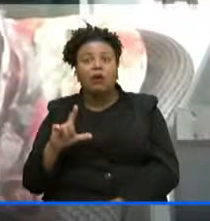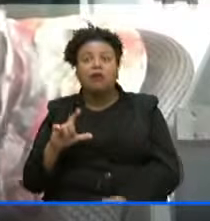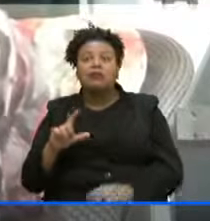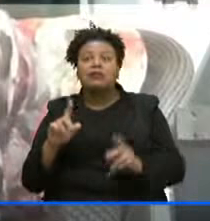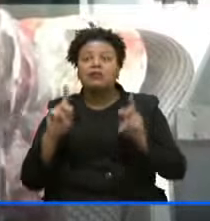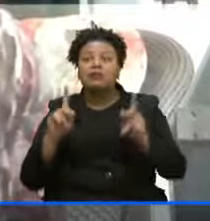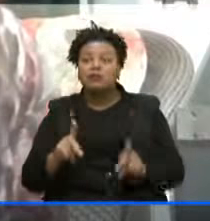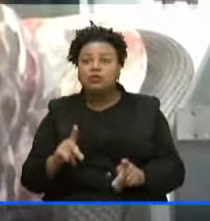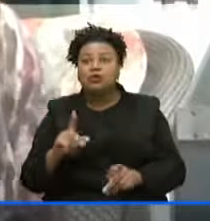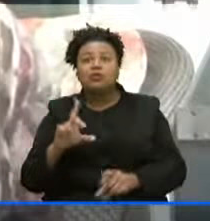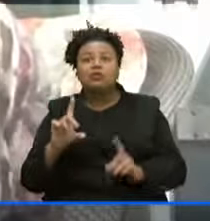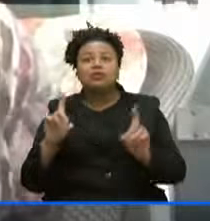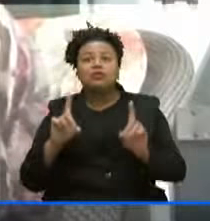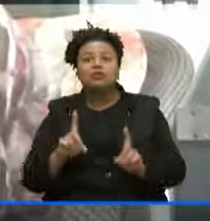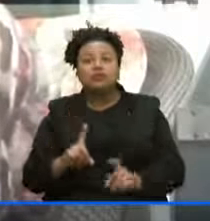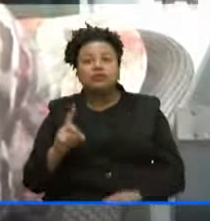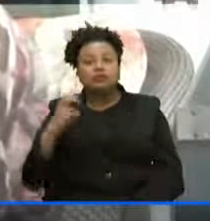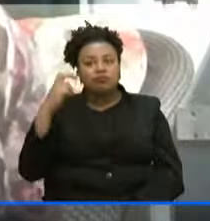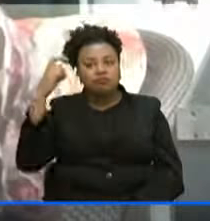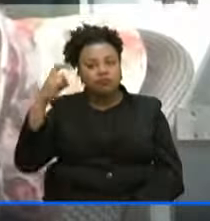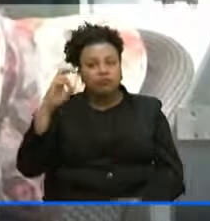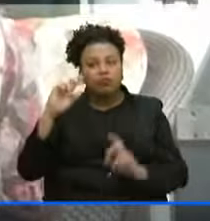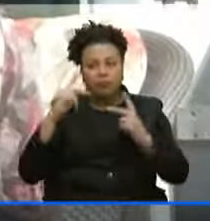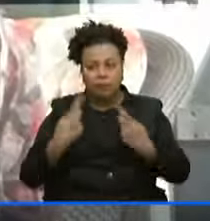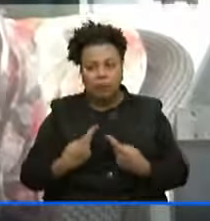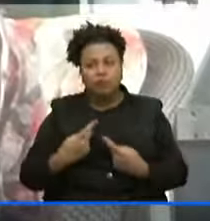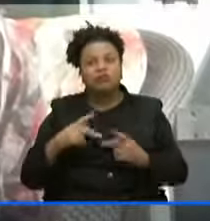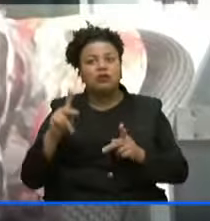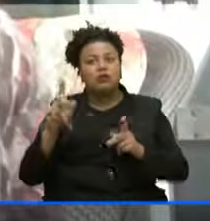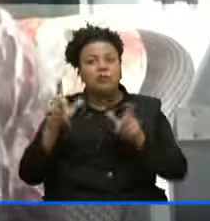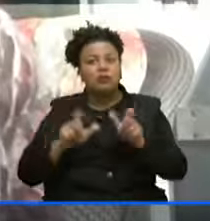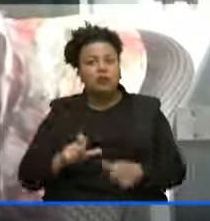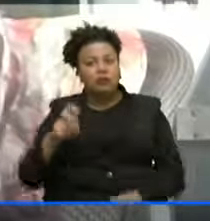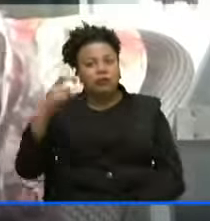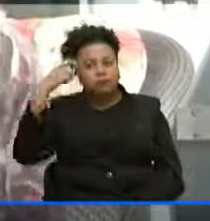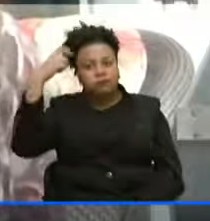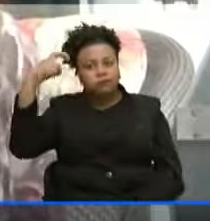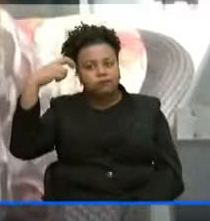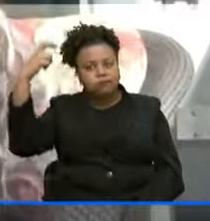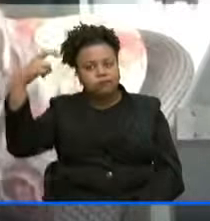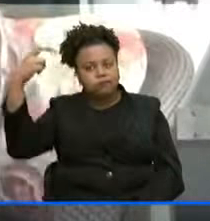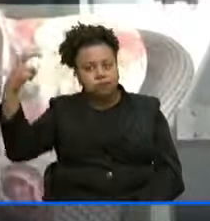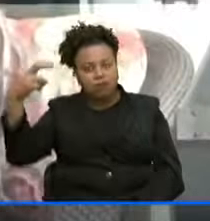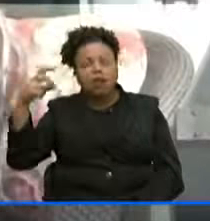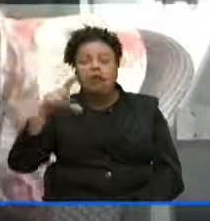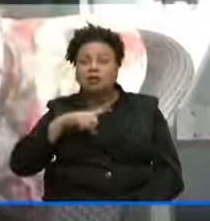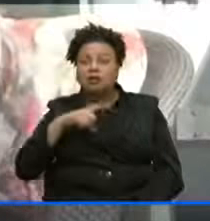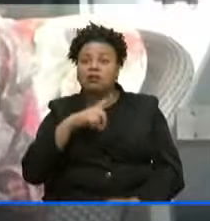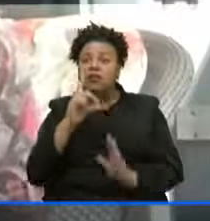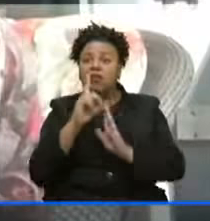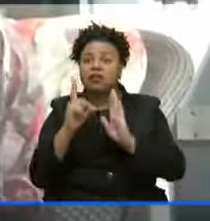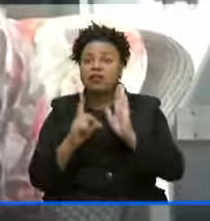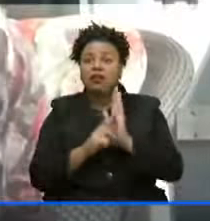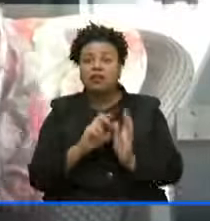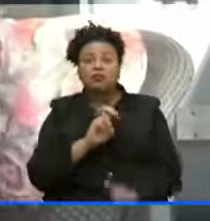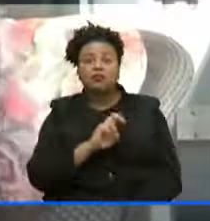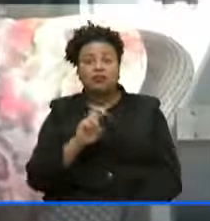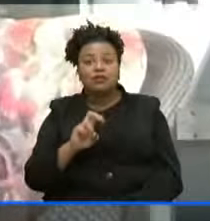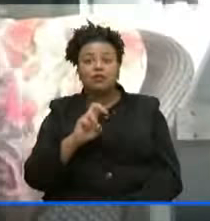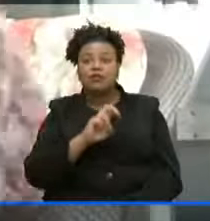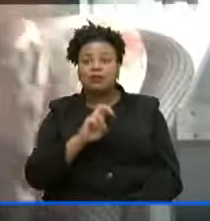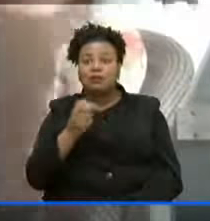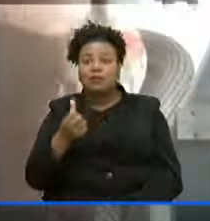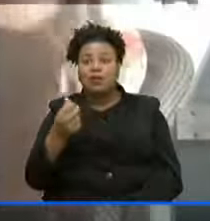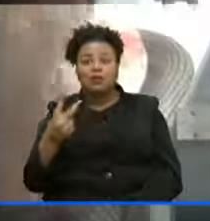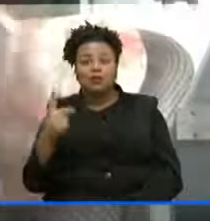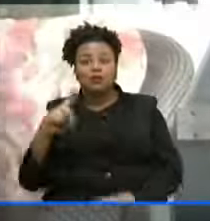altas habilidades, direitos humanos de pessoas com altas habilidades, superdotação do Estado, instituído pelo Decreto 55562,